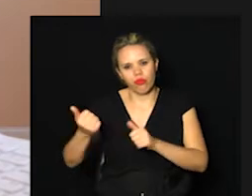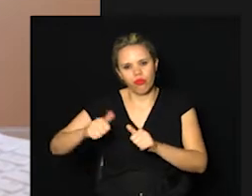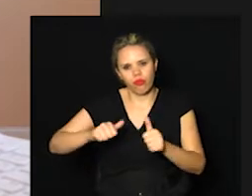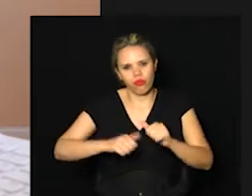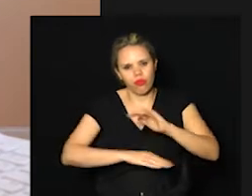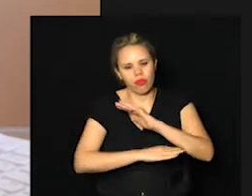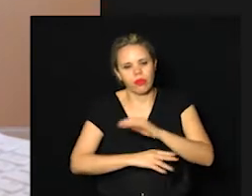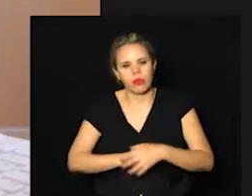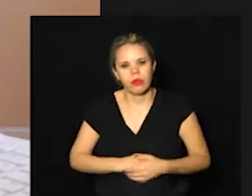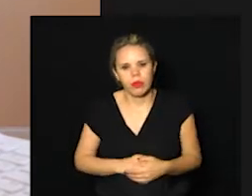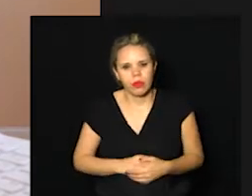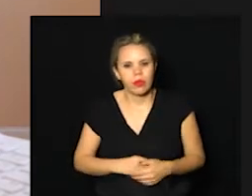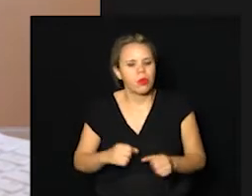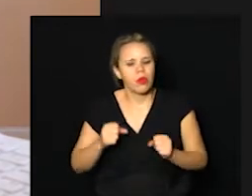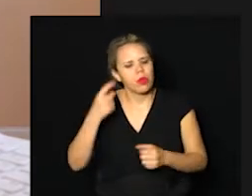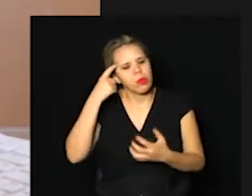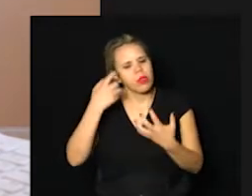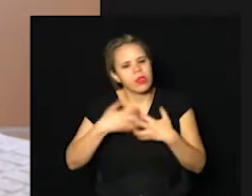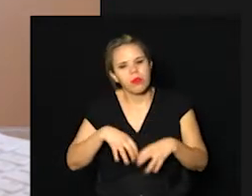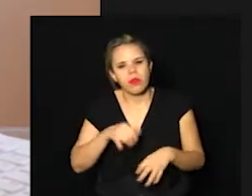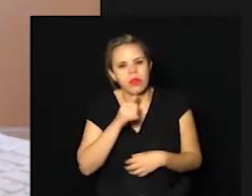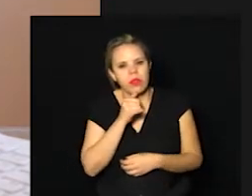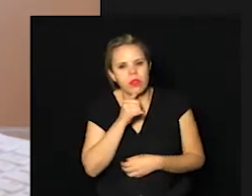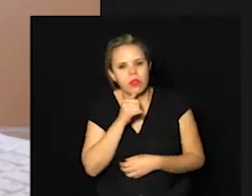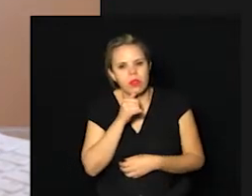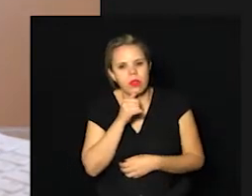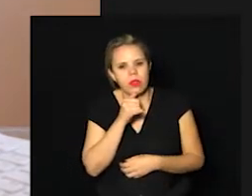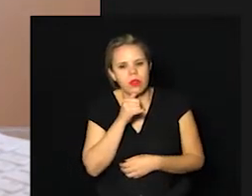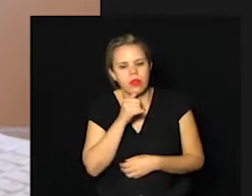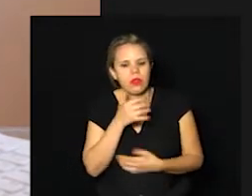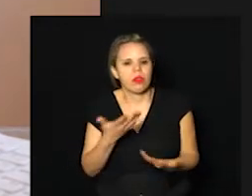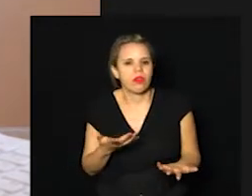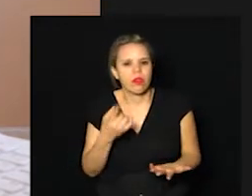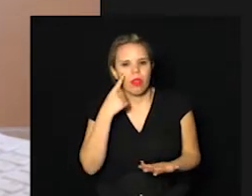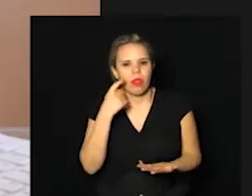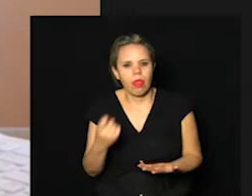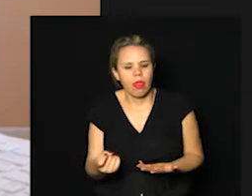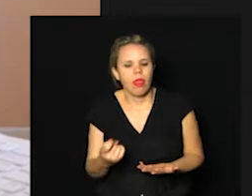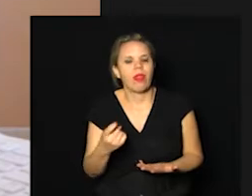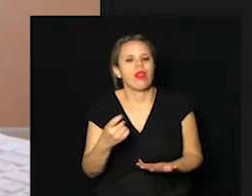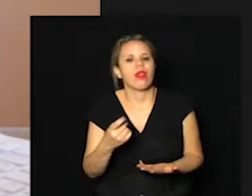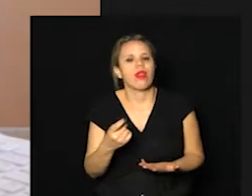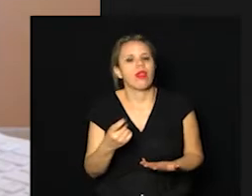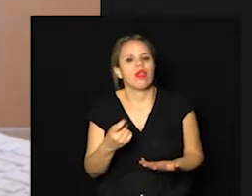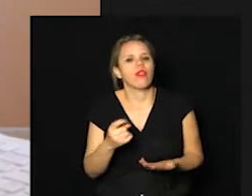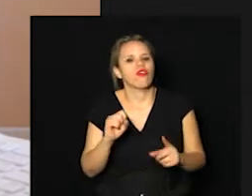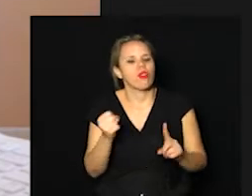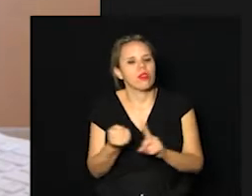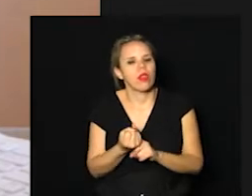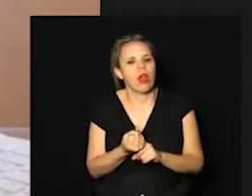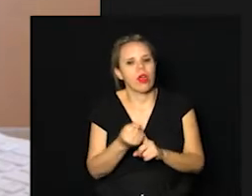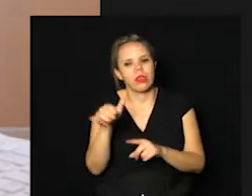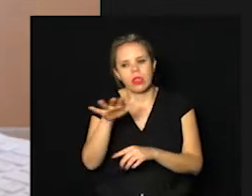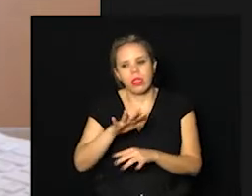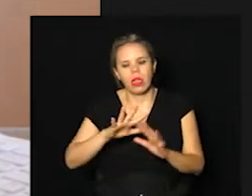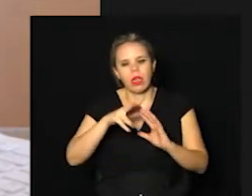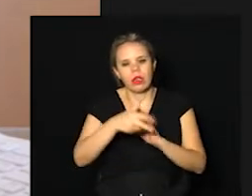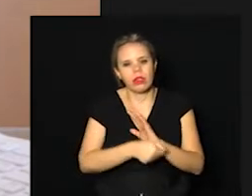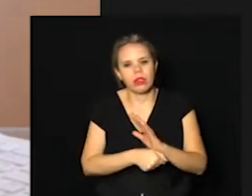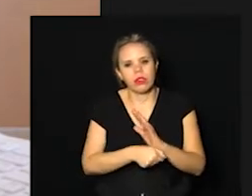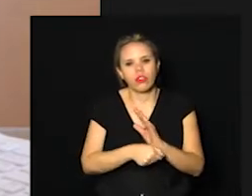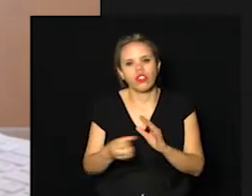Câmara, eles possam pensar, por exemplo, habitação de interesse social em área de APA, novos